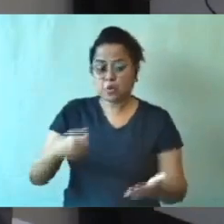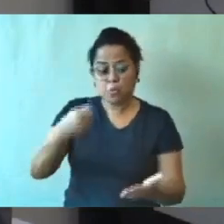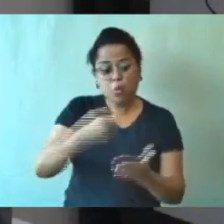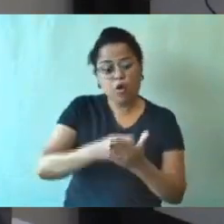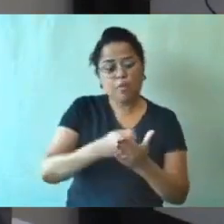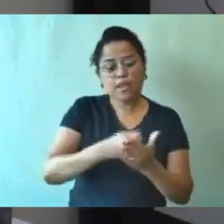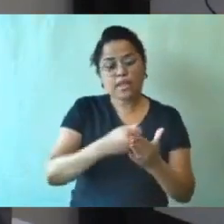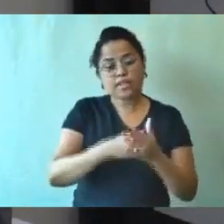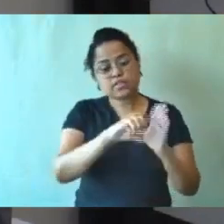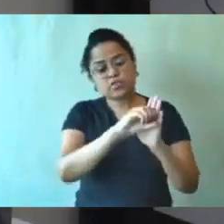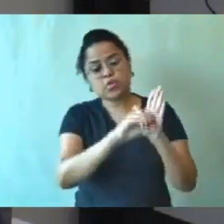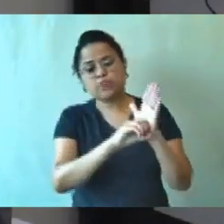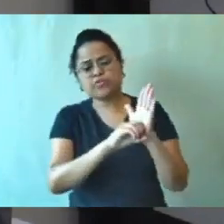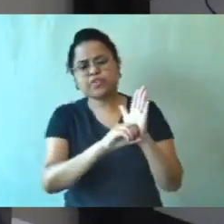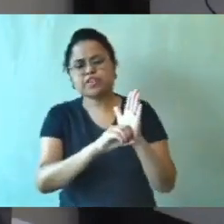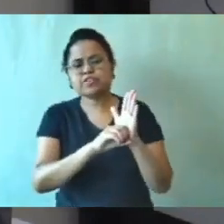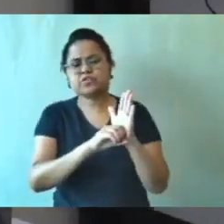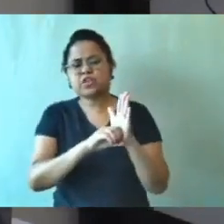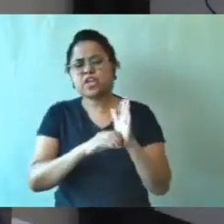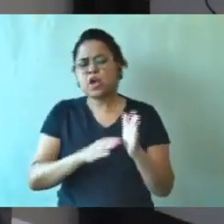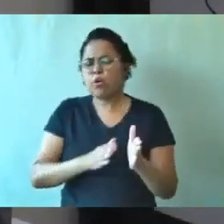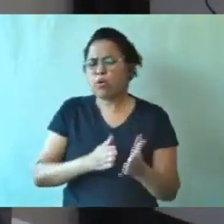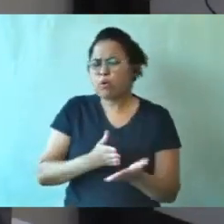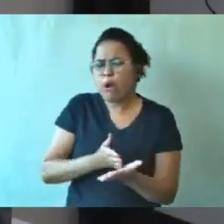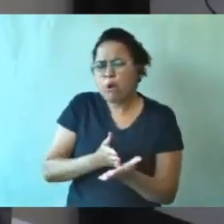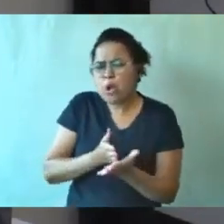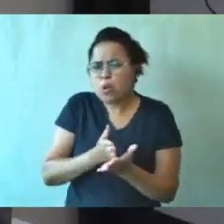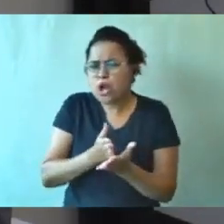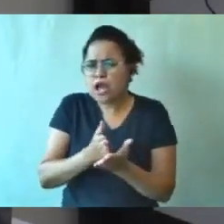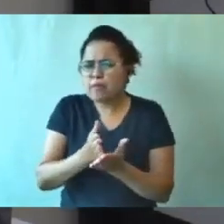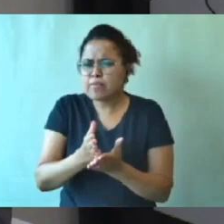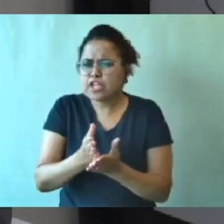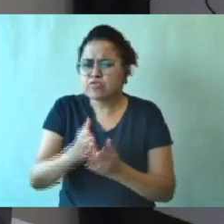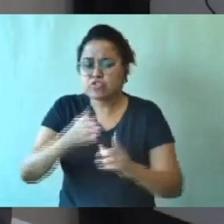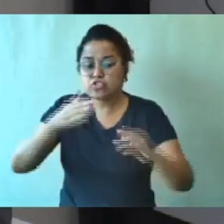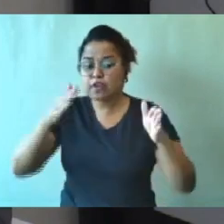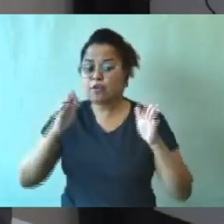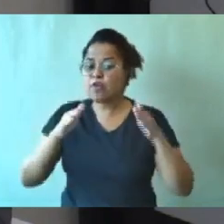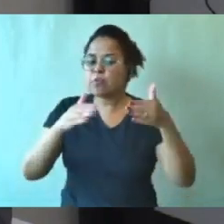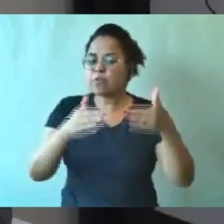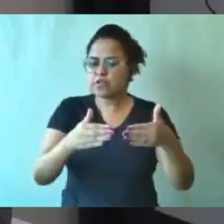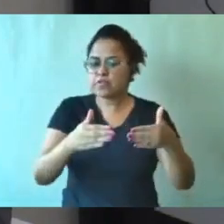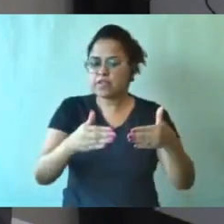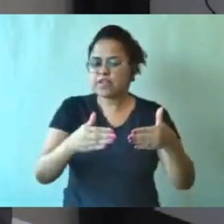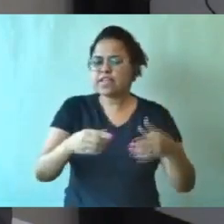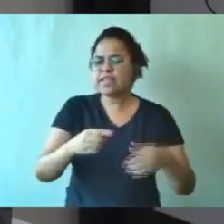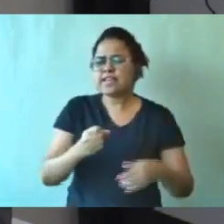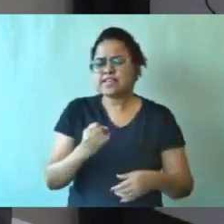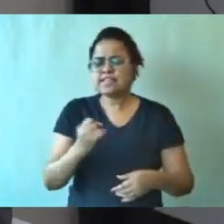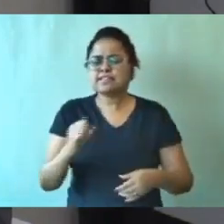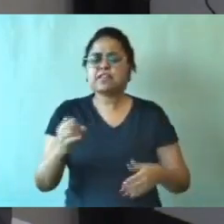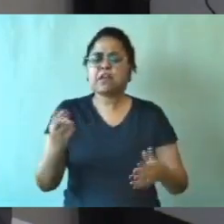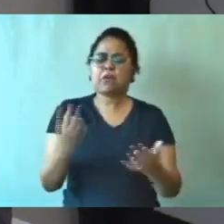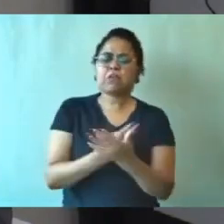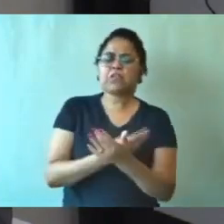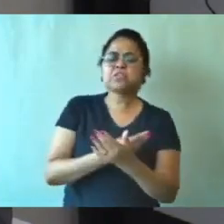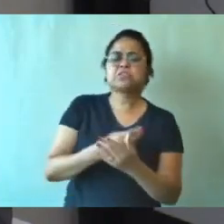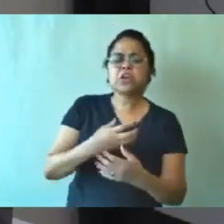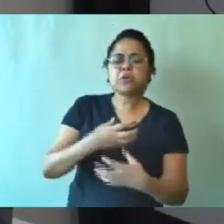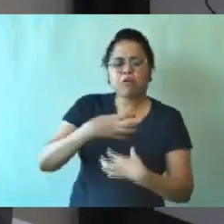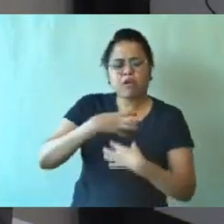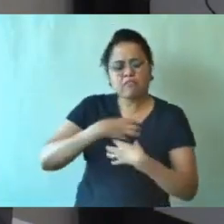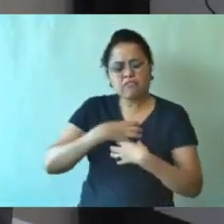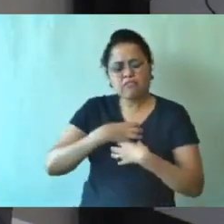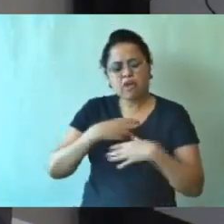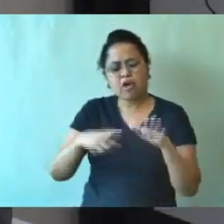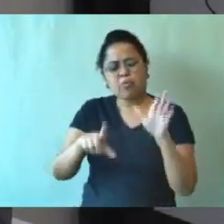o caminho desse dinheiro cumpriu o objetivo e se foi feito da forma legal. É por isso que a gente está em cima dessa situação,